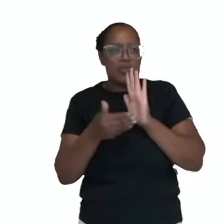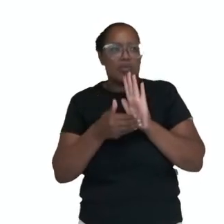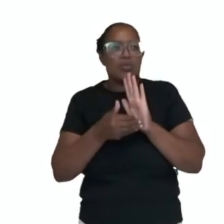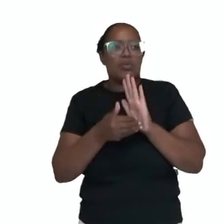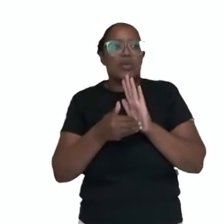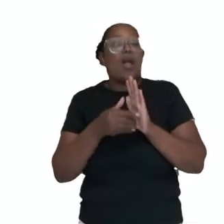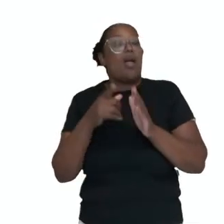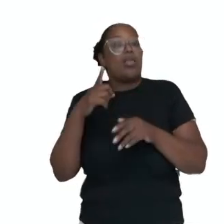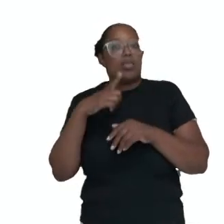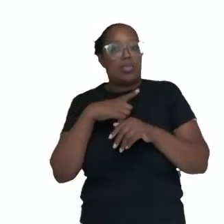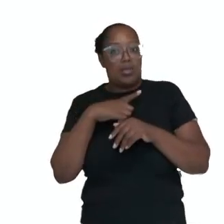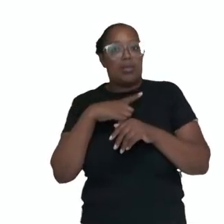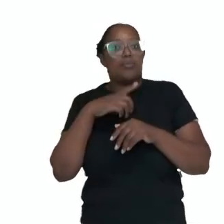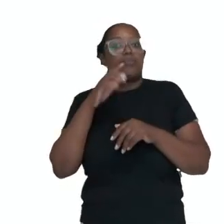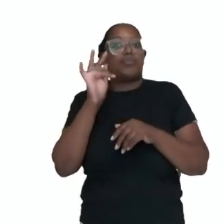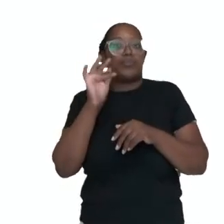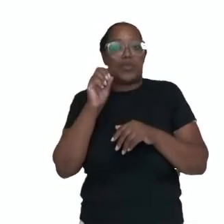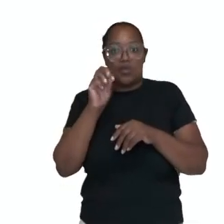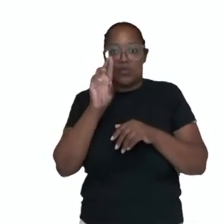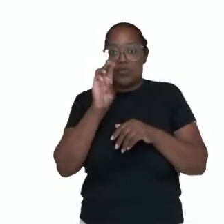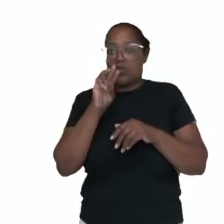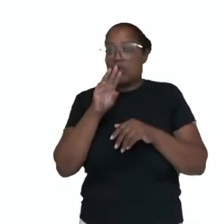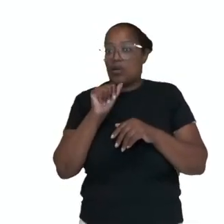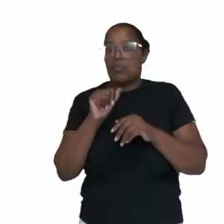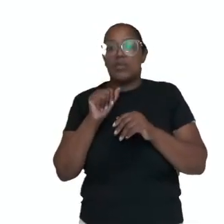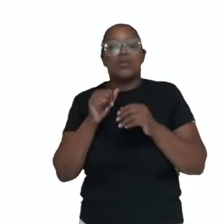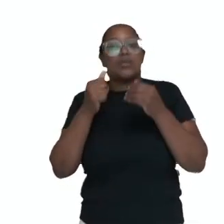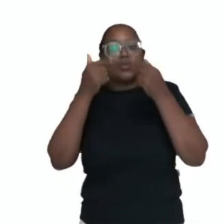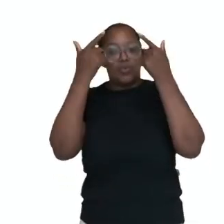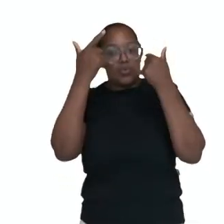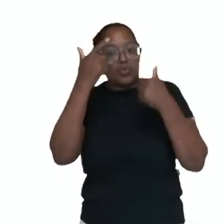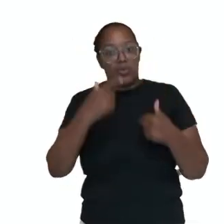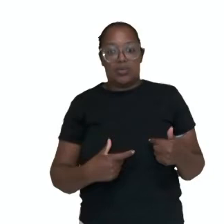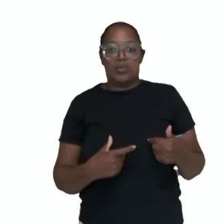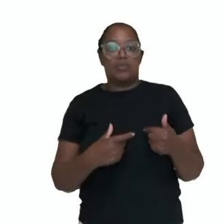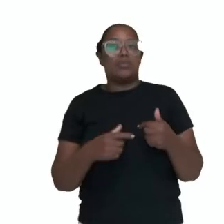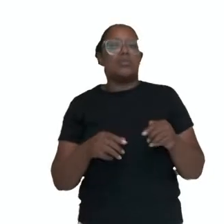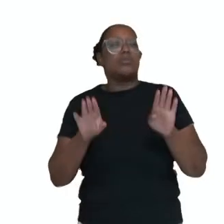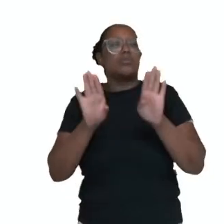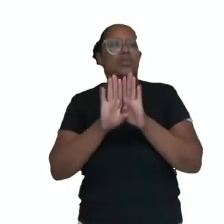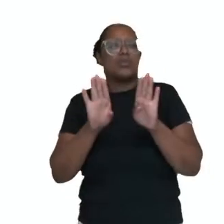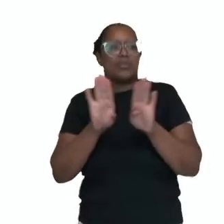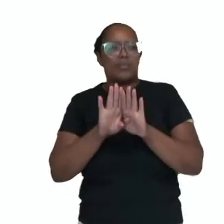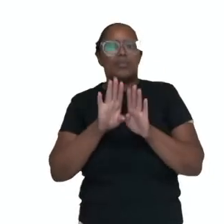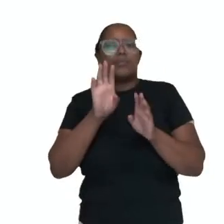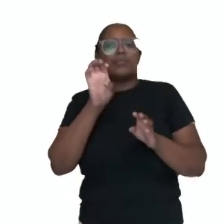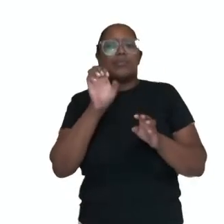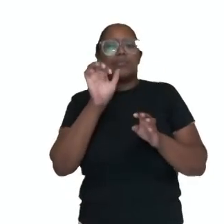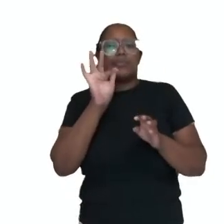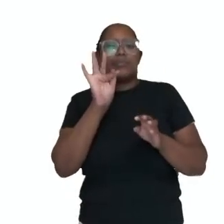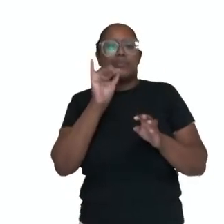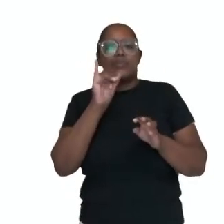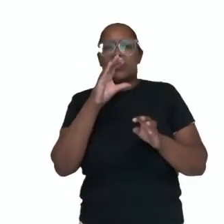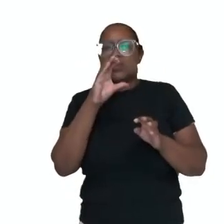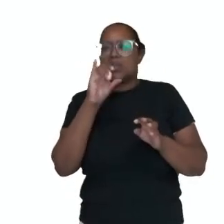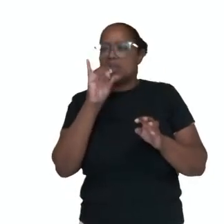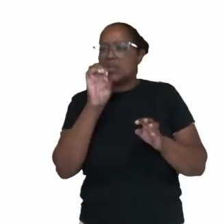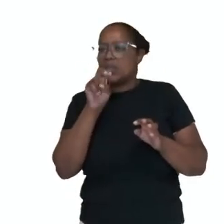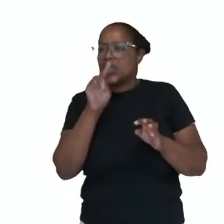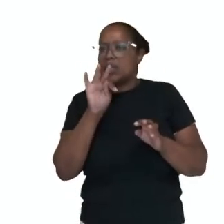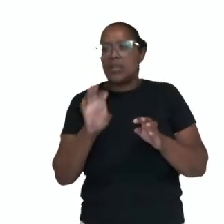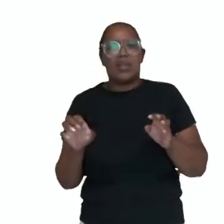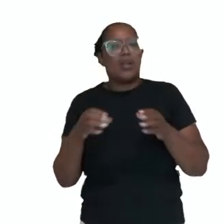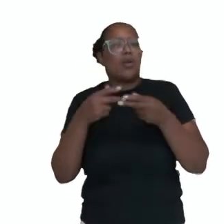é ter forma de ser humano. Causa eficiente, aquilo que impulsiona a criação da